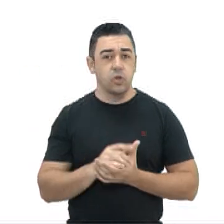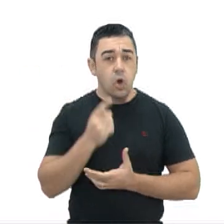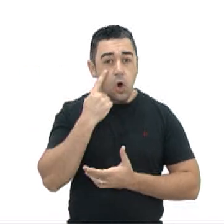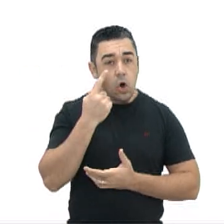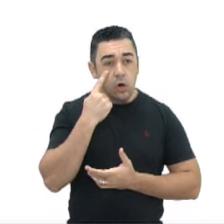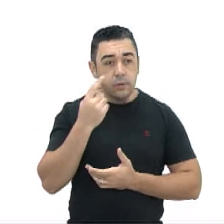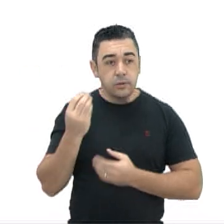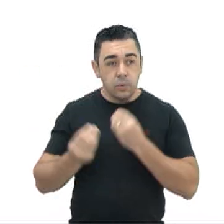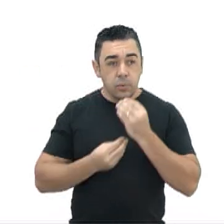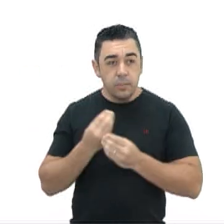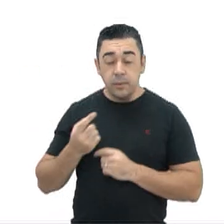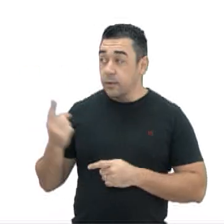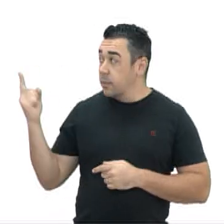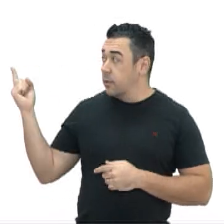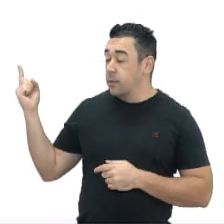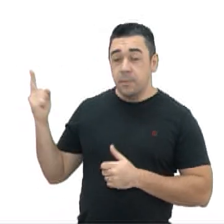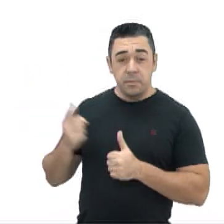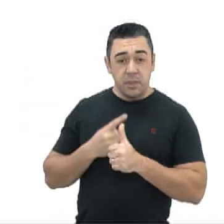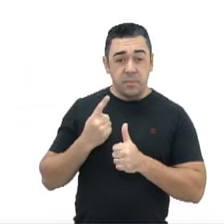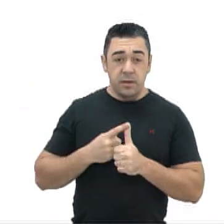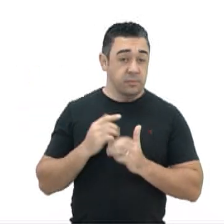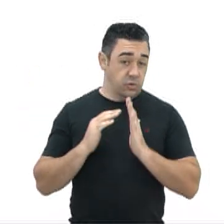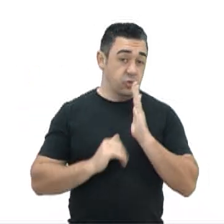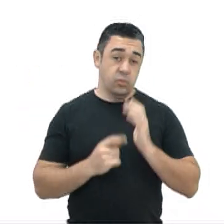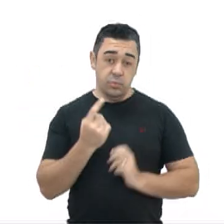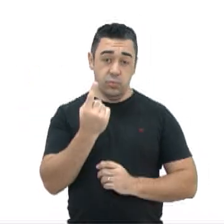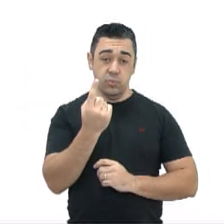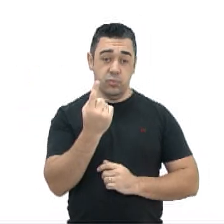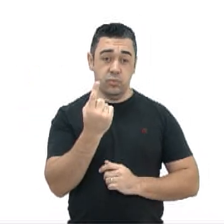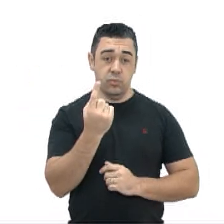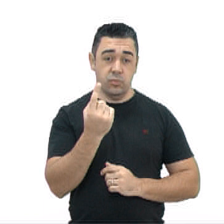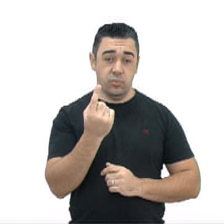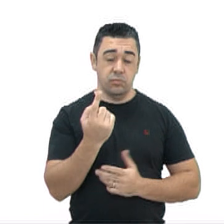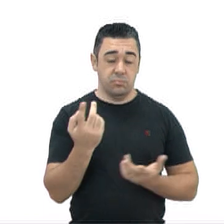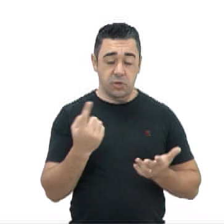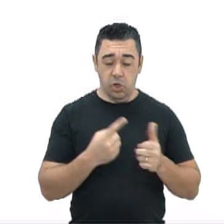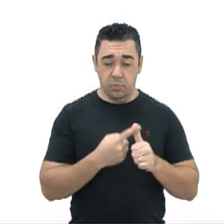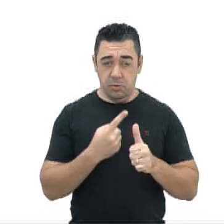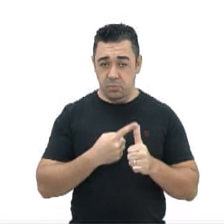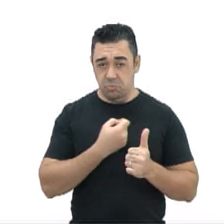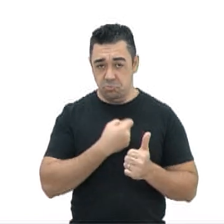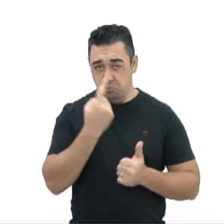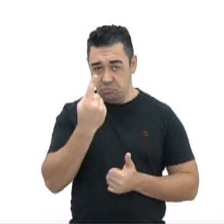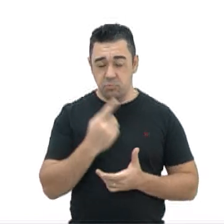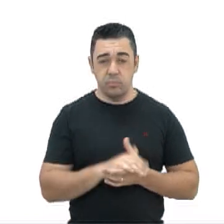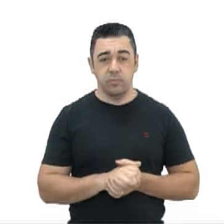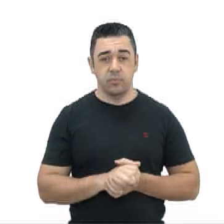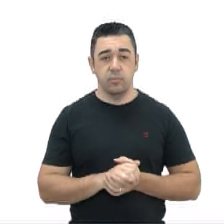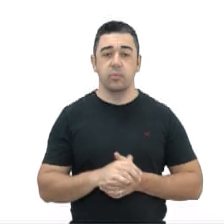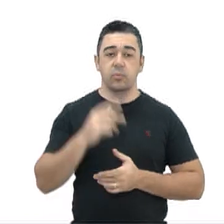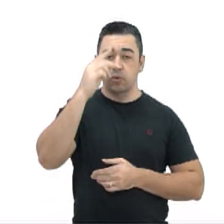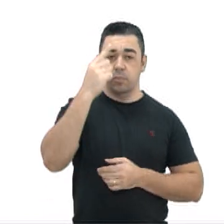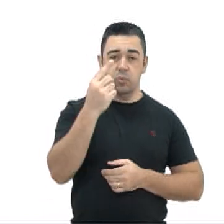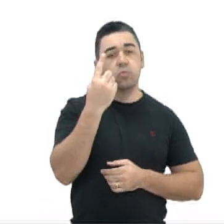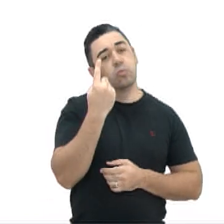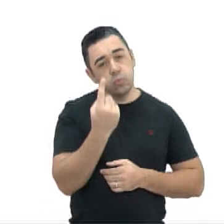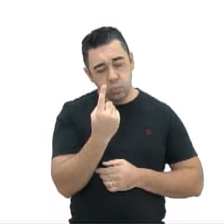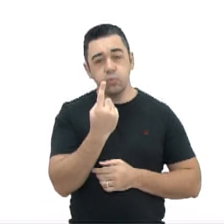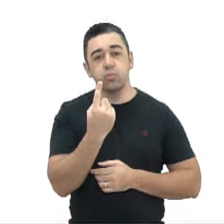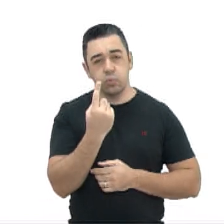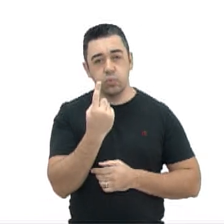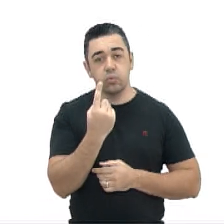só, primeiramente nós começamos subtraindo 1, tá? Porque é o primeiro número ímpar. 2 menos 1 sobrou